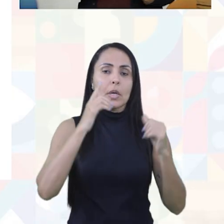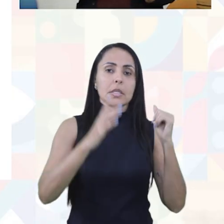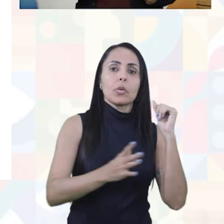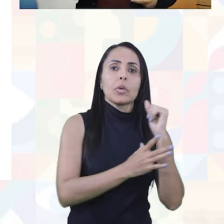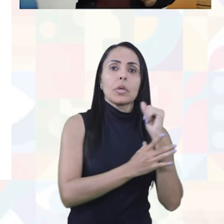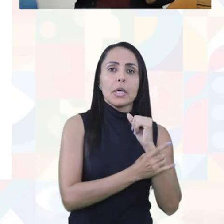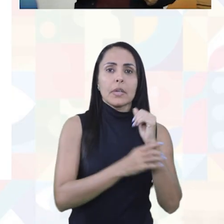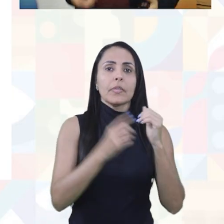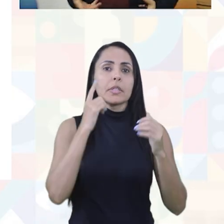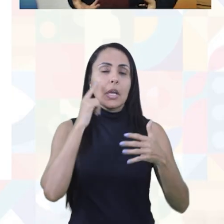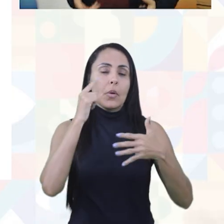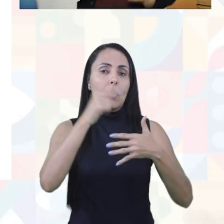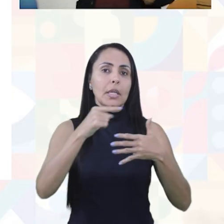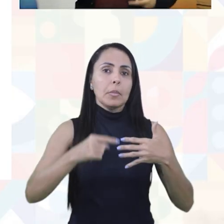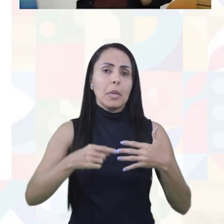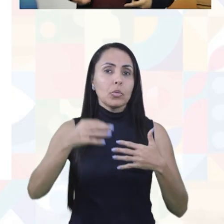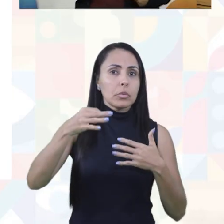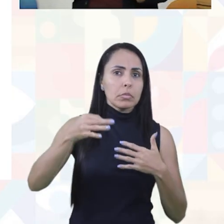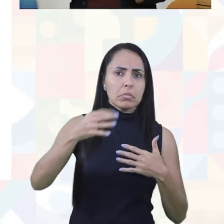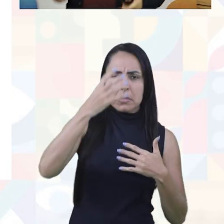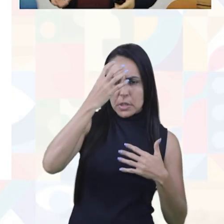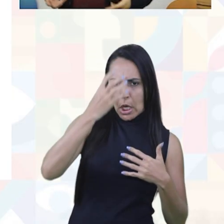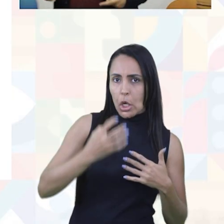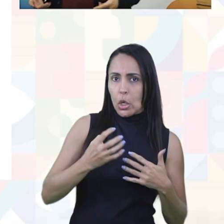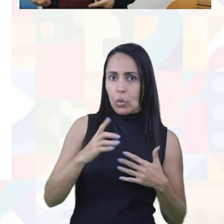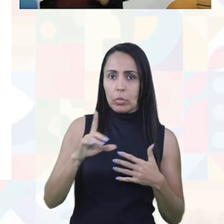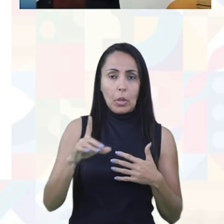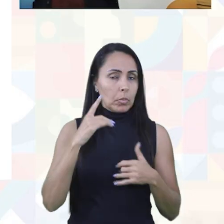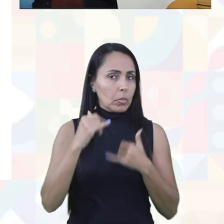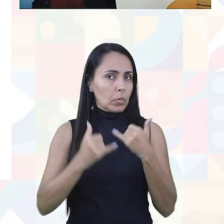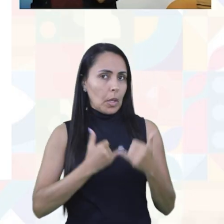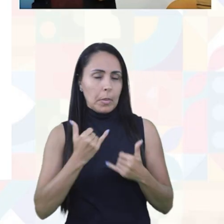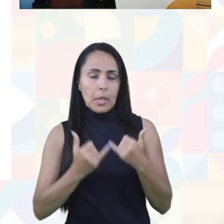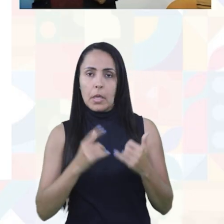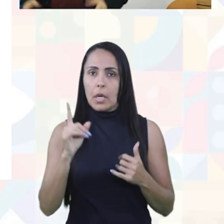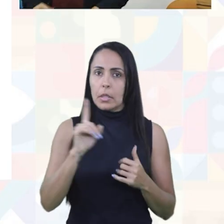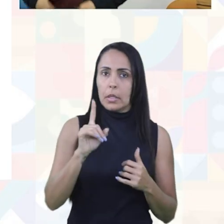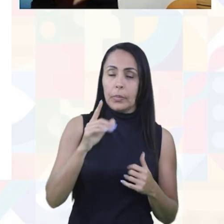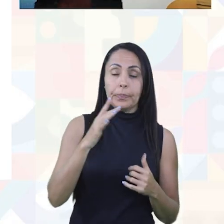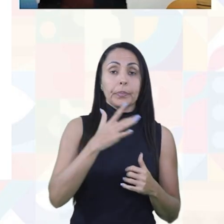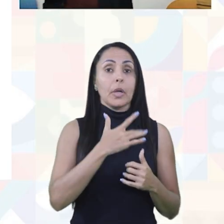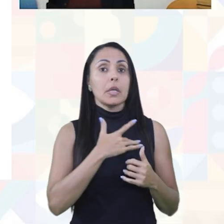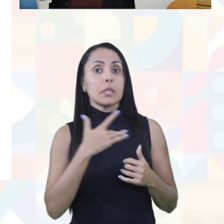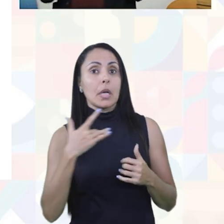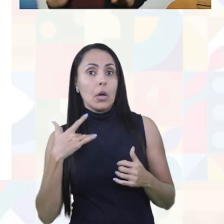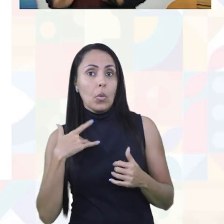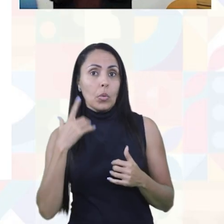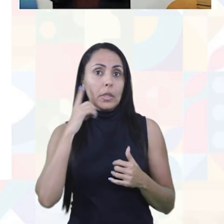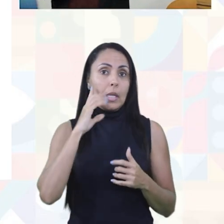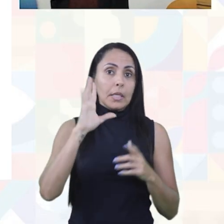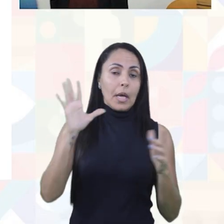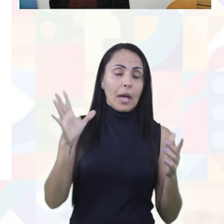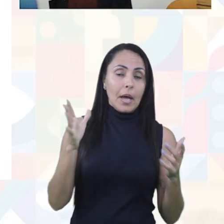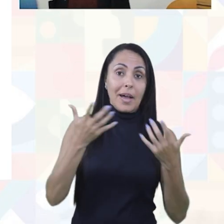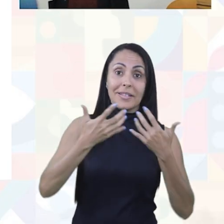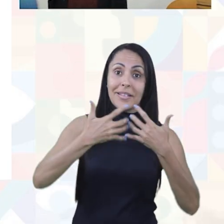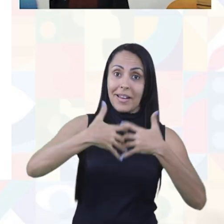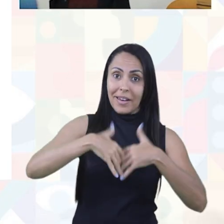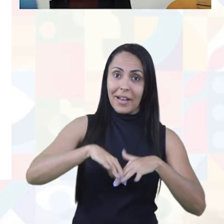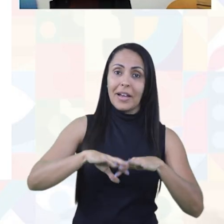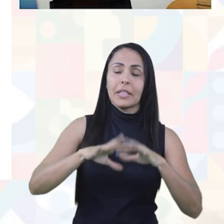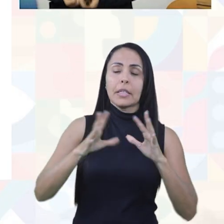esse é um elemento muito sério, a gente não pode brincar, tá certo? A saúde, ela está muito atrelada a